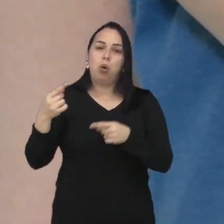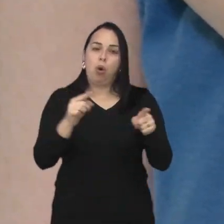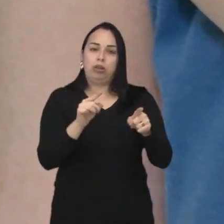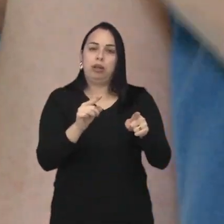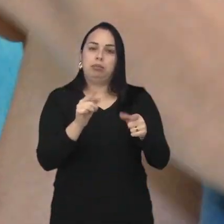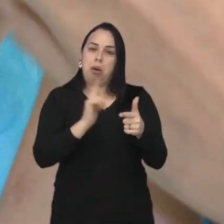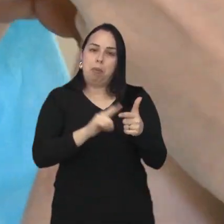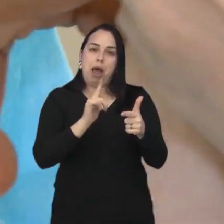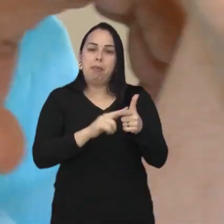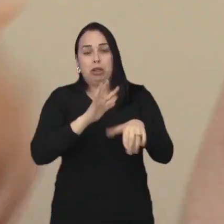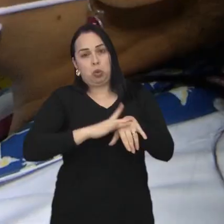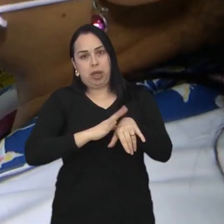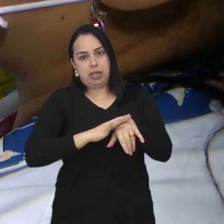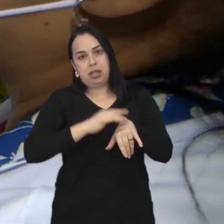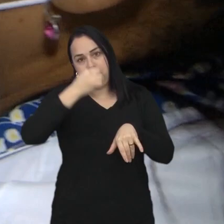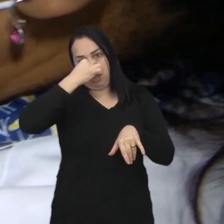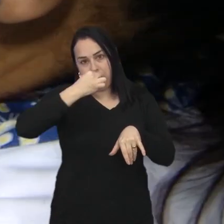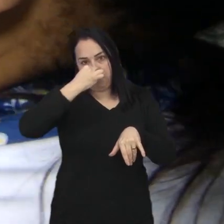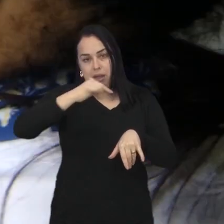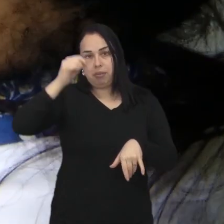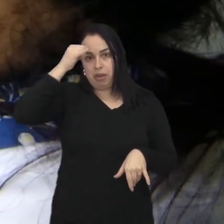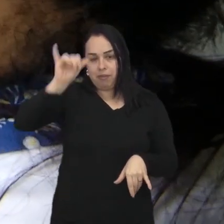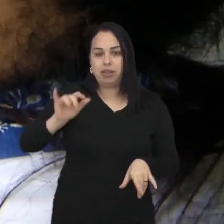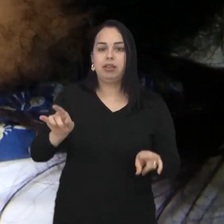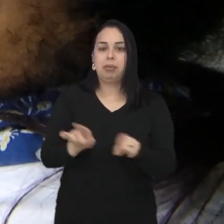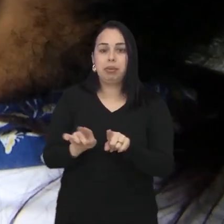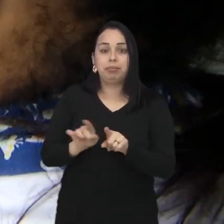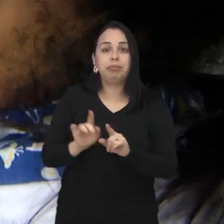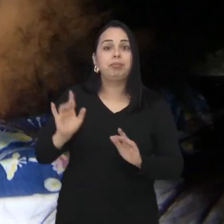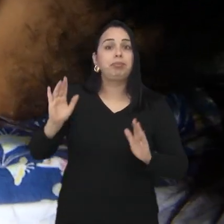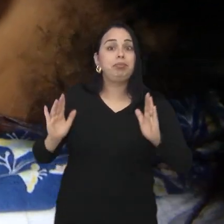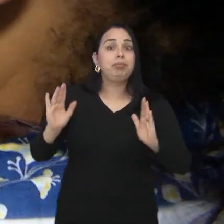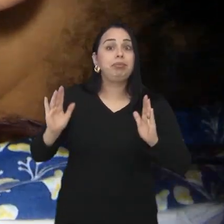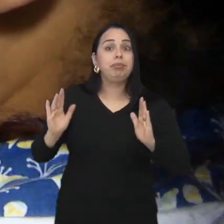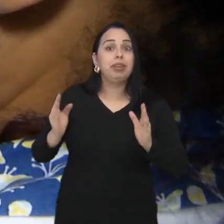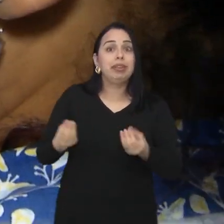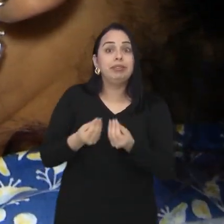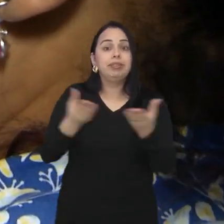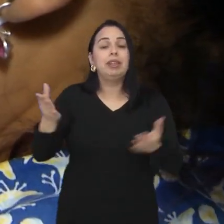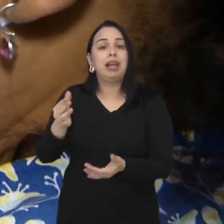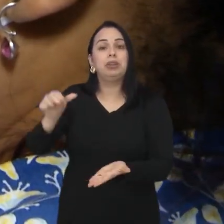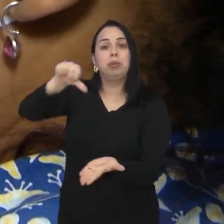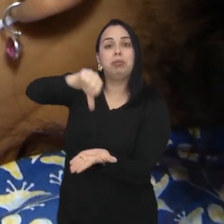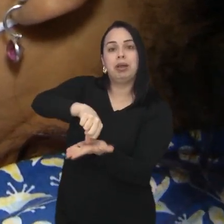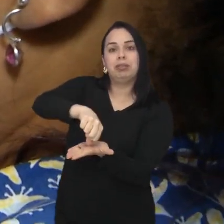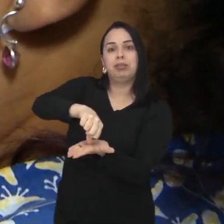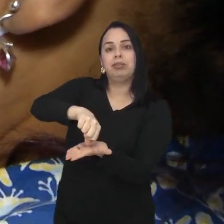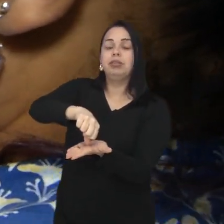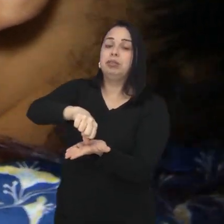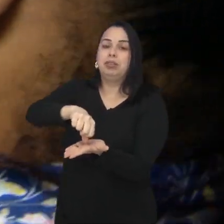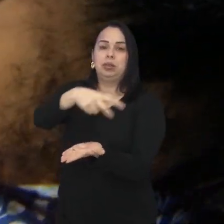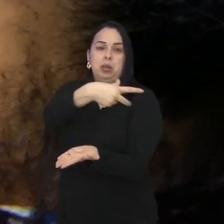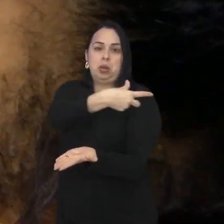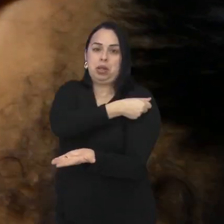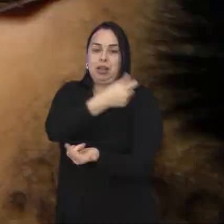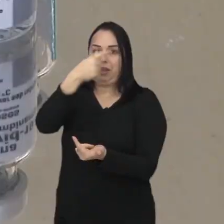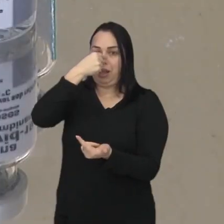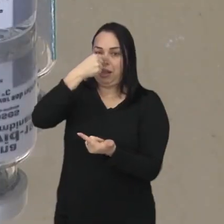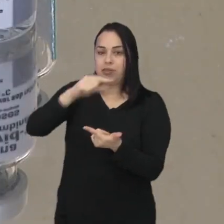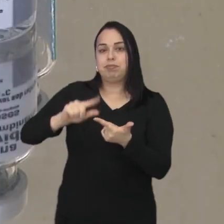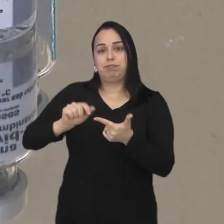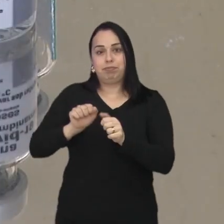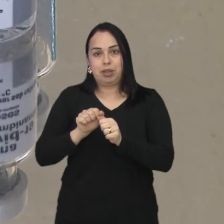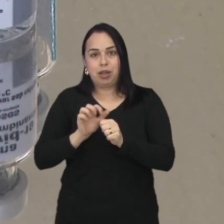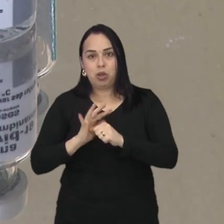doenças respiratórias. Neste período em especial, são oferecidos nos postos de saúde o imunizante da gripe e